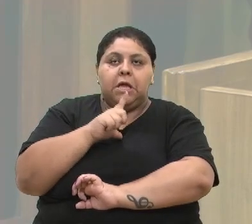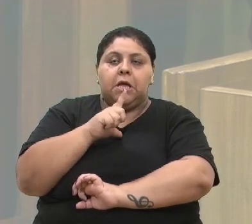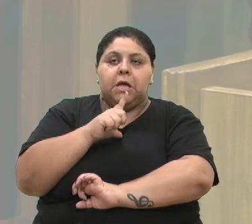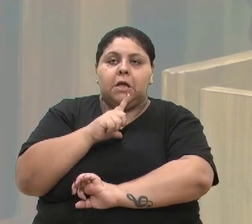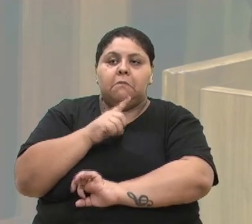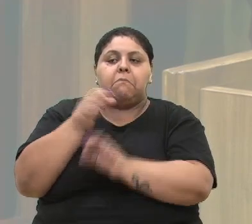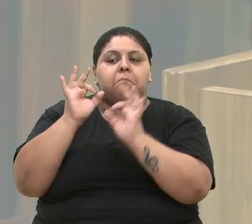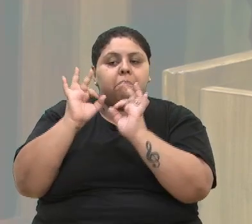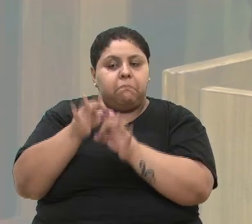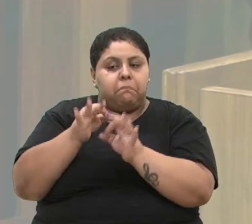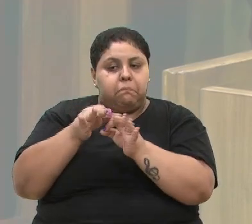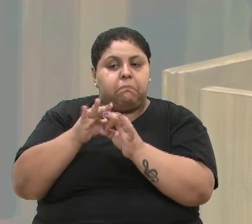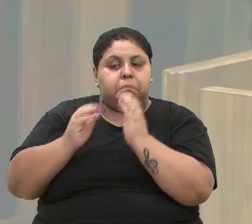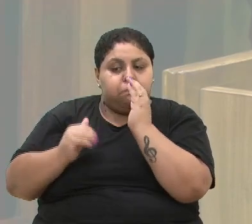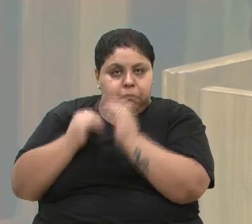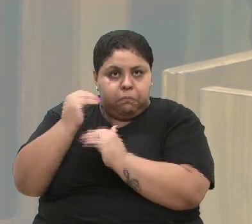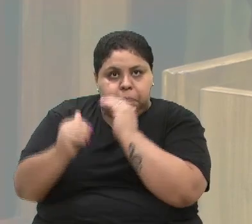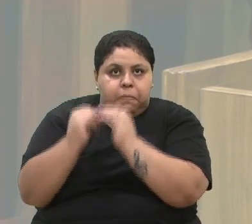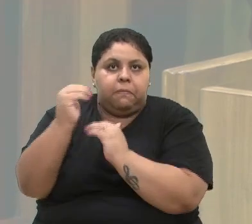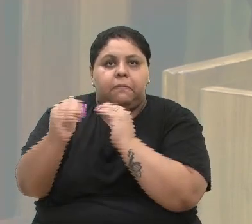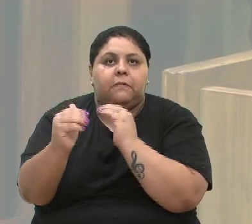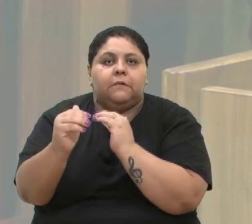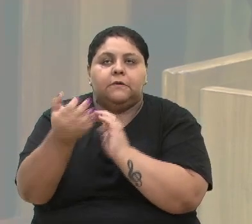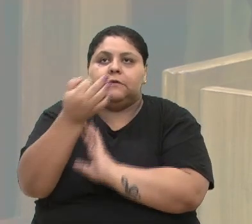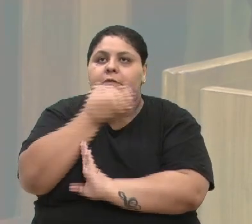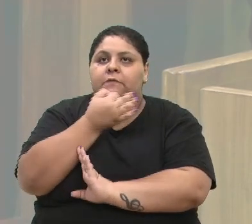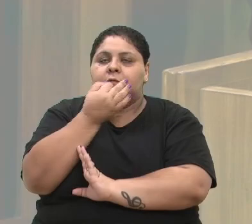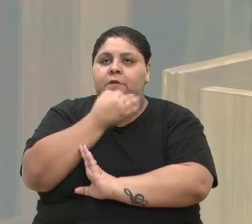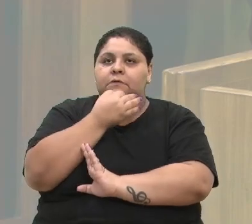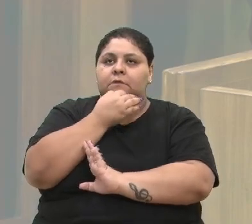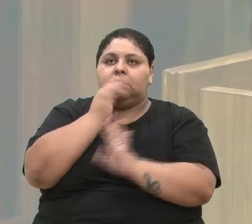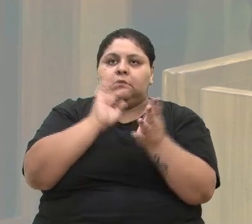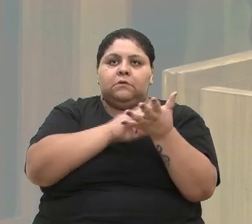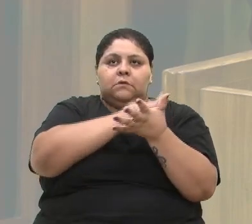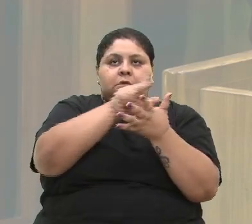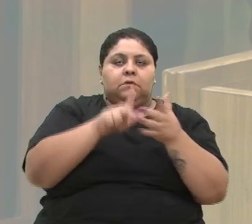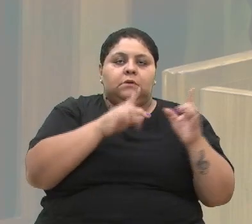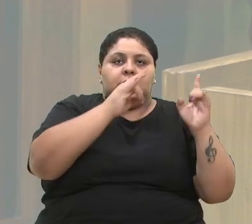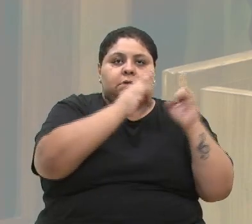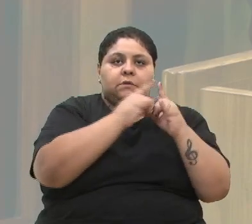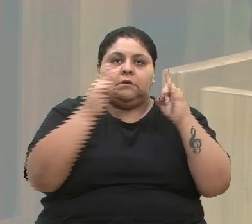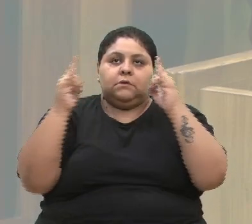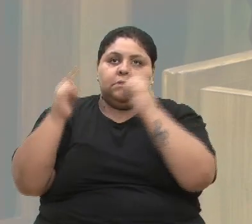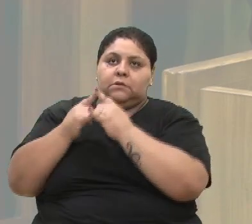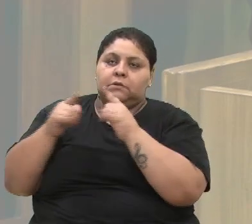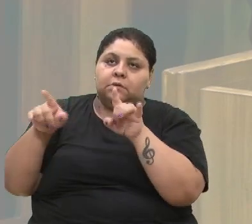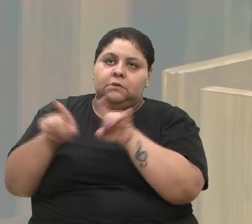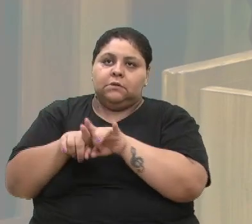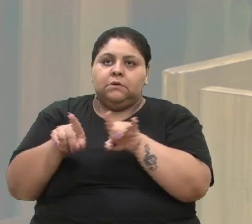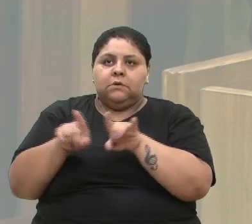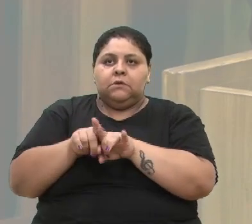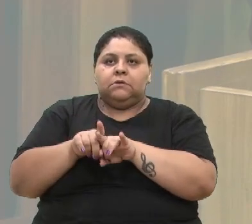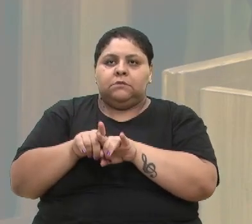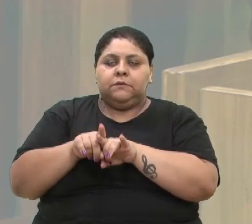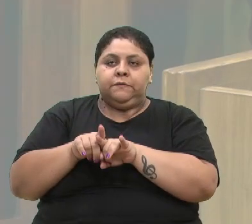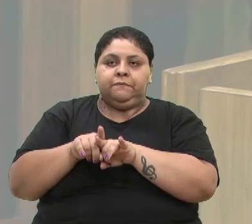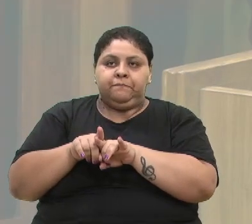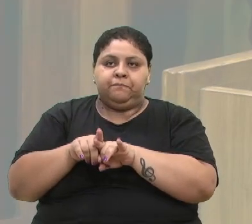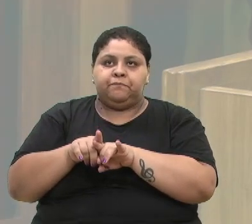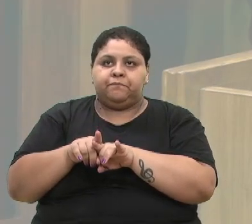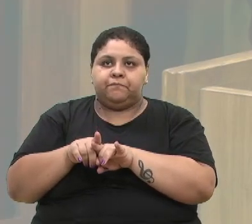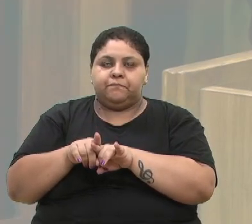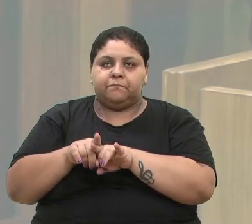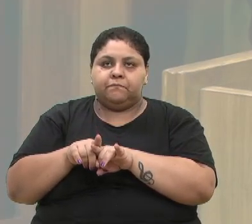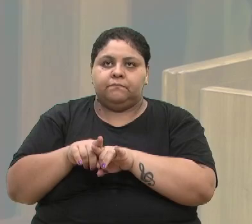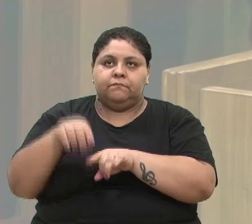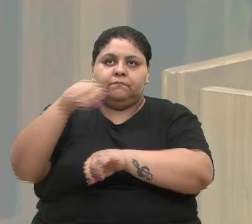que será um alavanco para Caxias do Sul, aonde diversas entidades poderão fazer as suas atividades ali